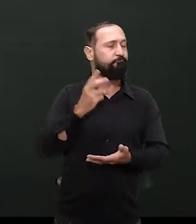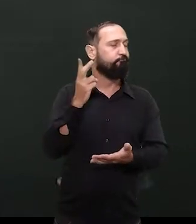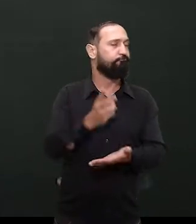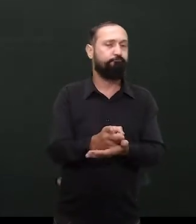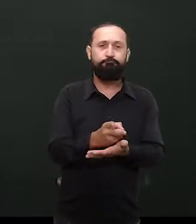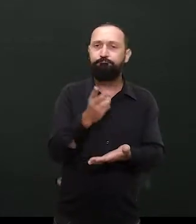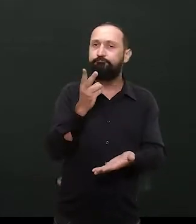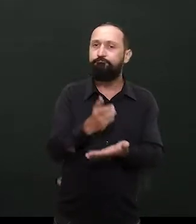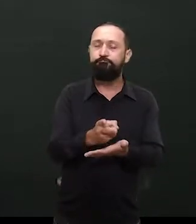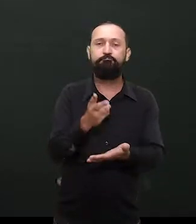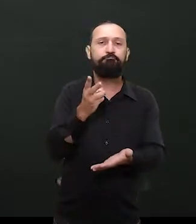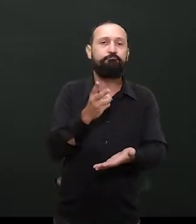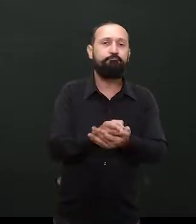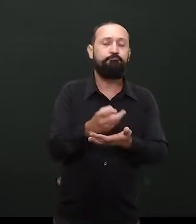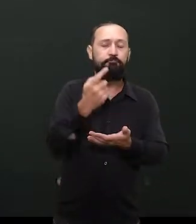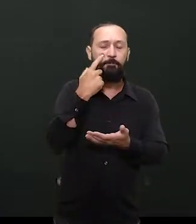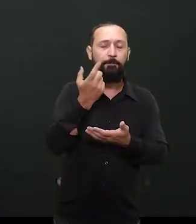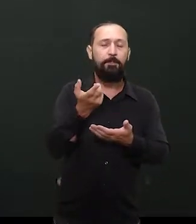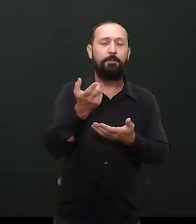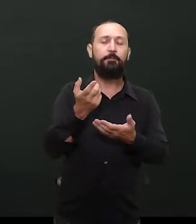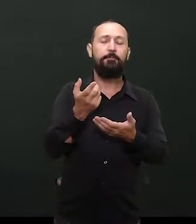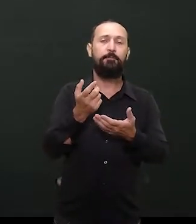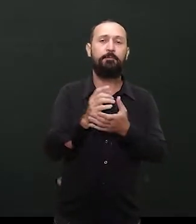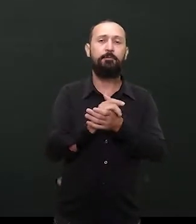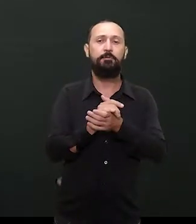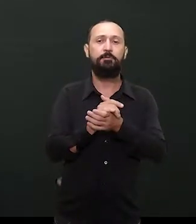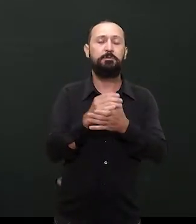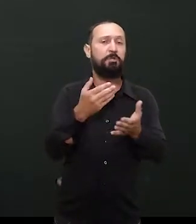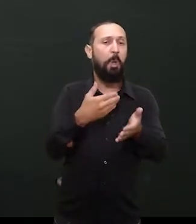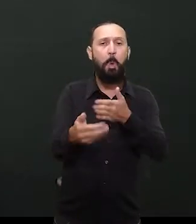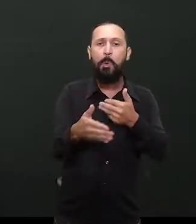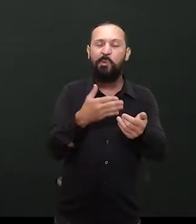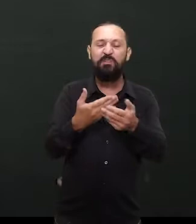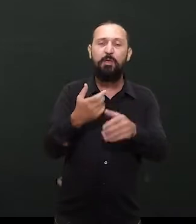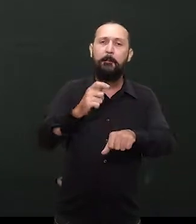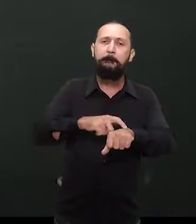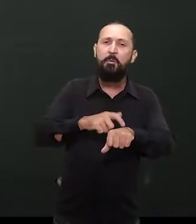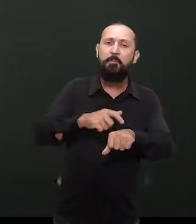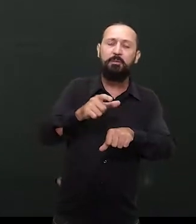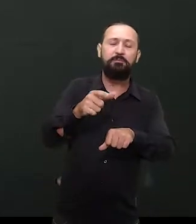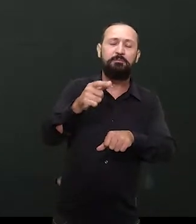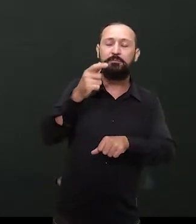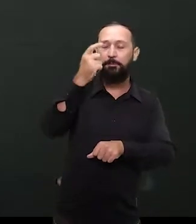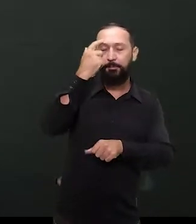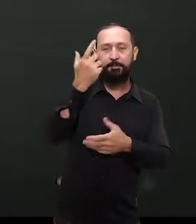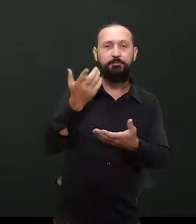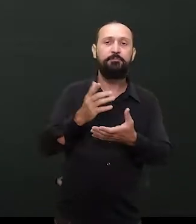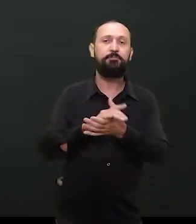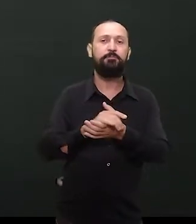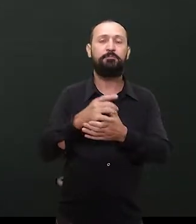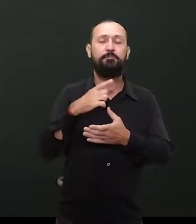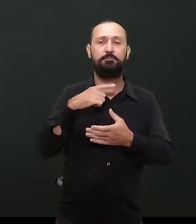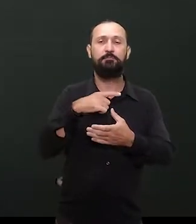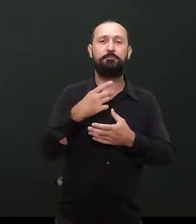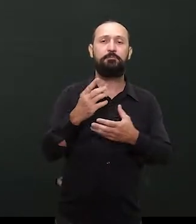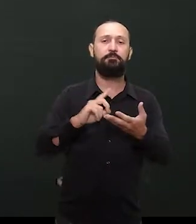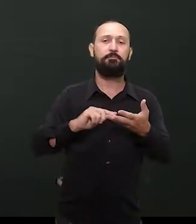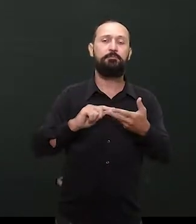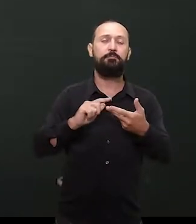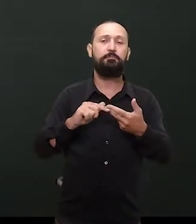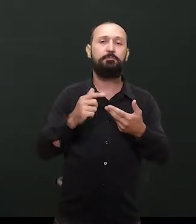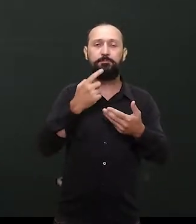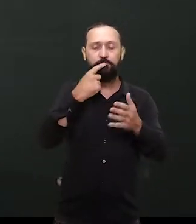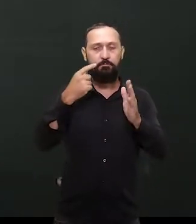cada vez maior os crimes de estupros de toda e qualquer maneira que você imagina recebemos